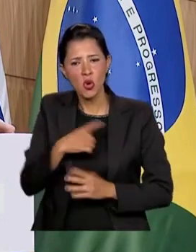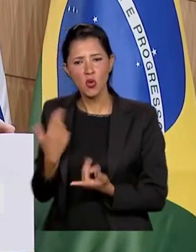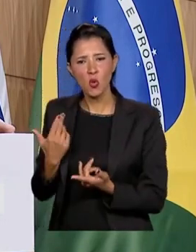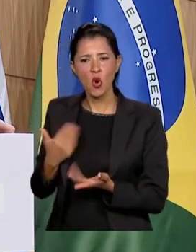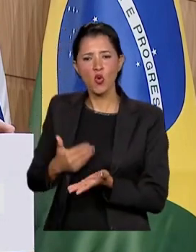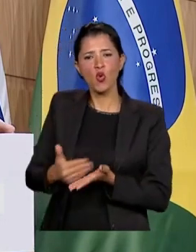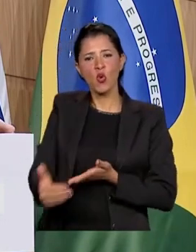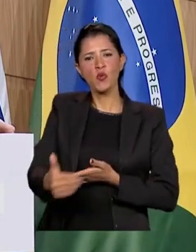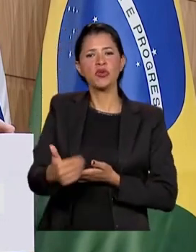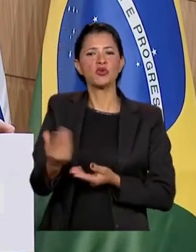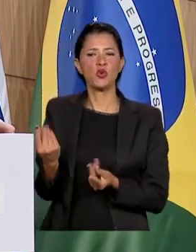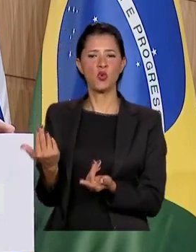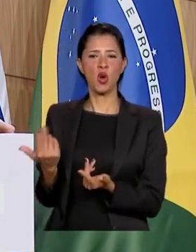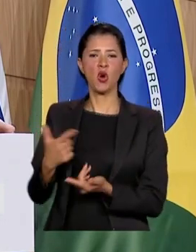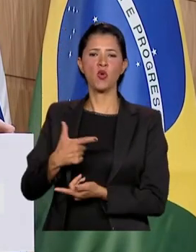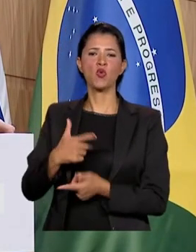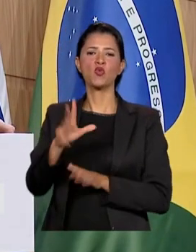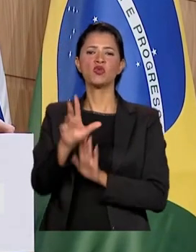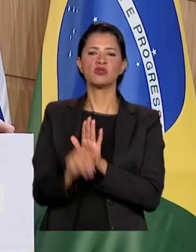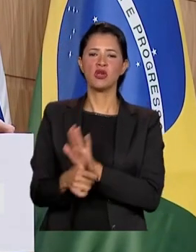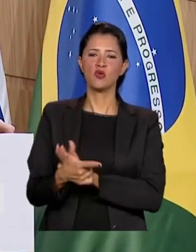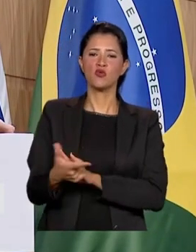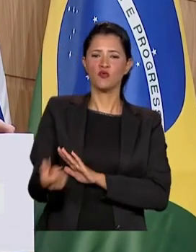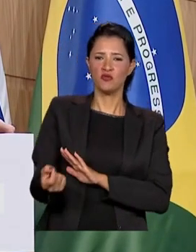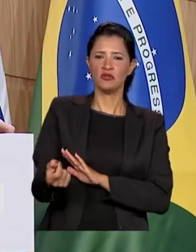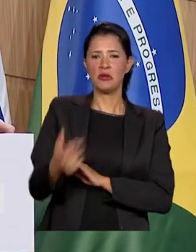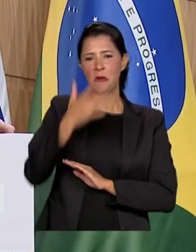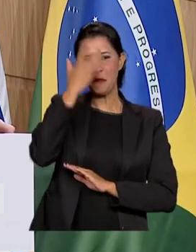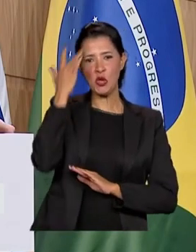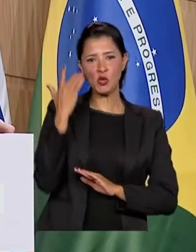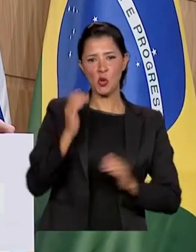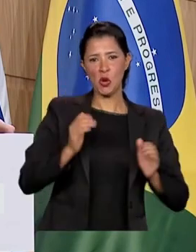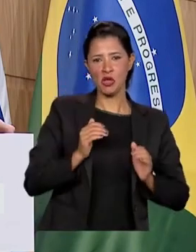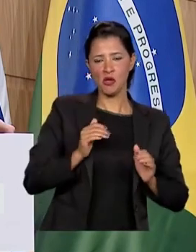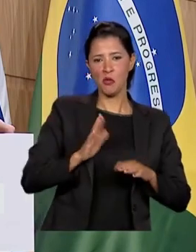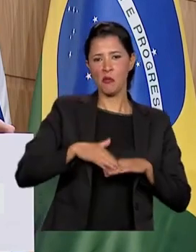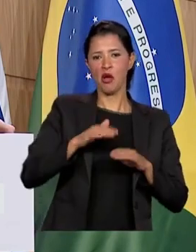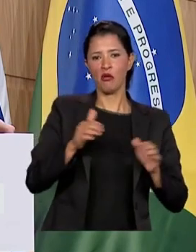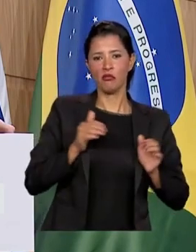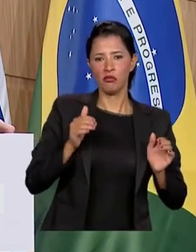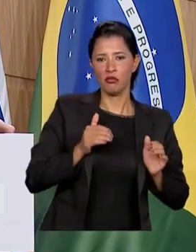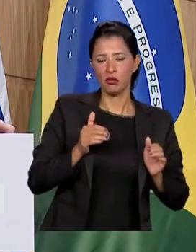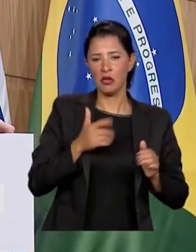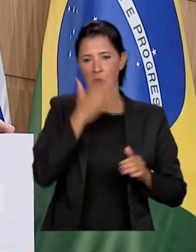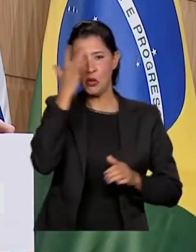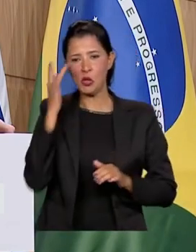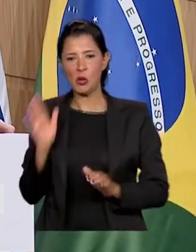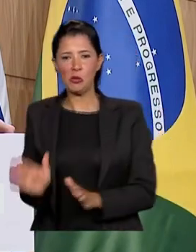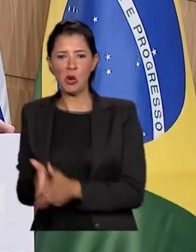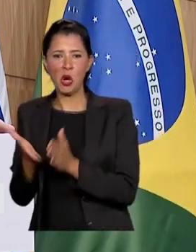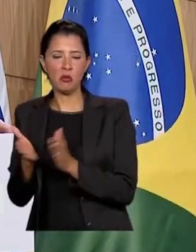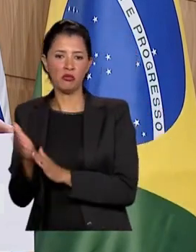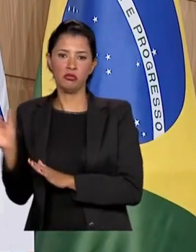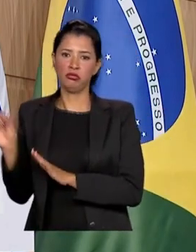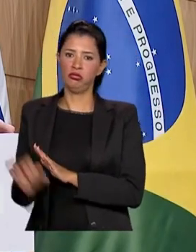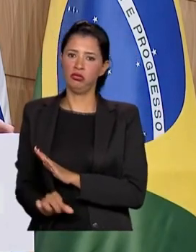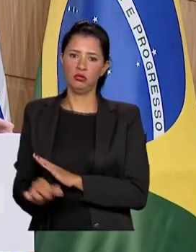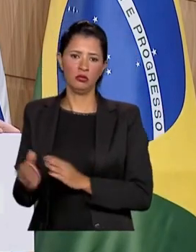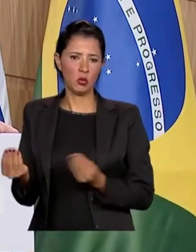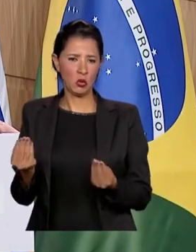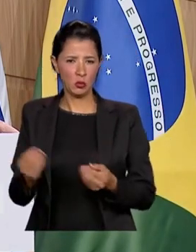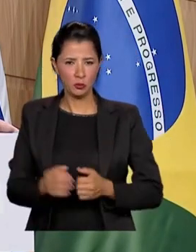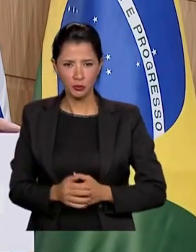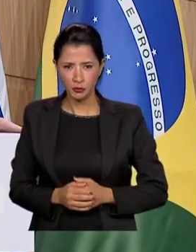começamos o século XX. Quem era rico ficou mais rico, e quem era pobre ficou mais pobre. Não